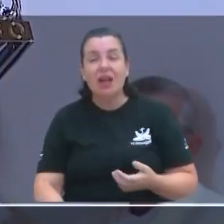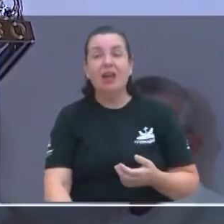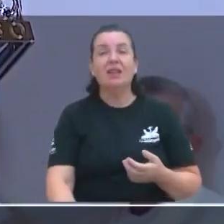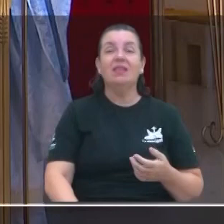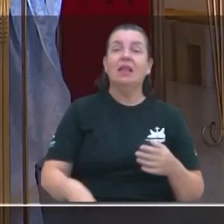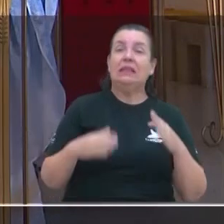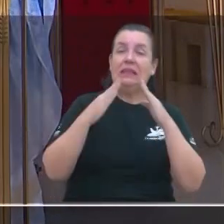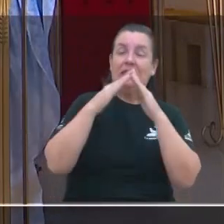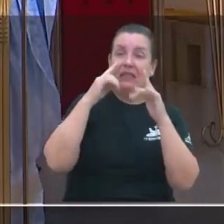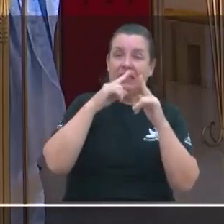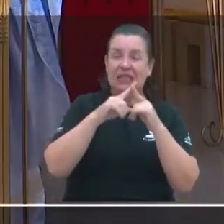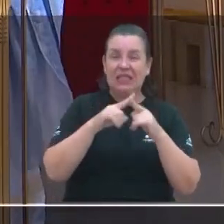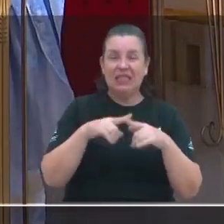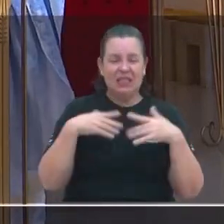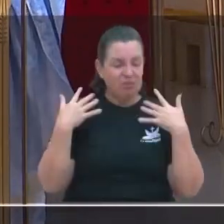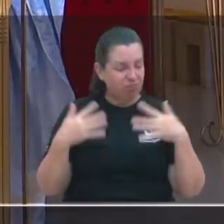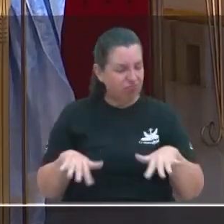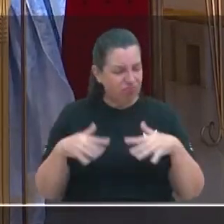igrejas